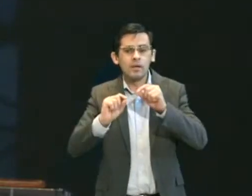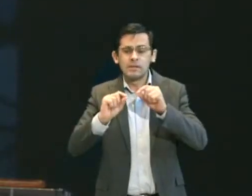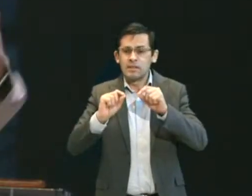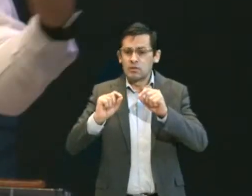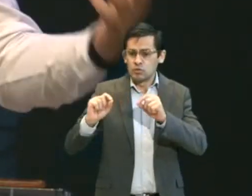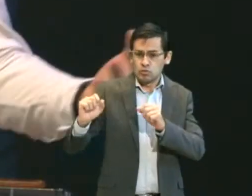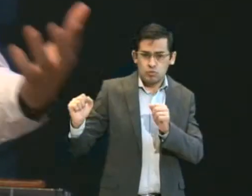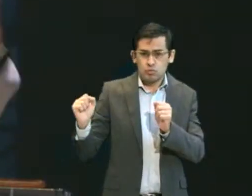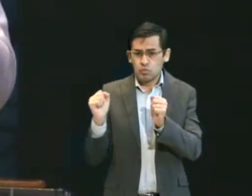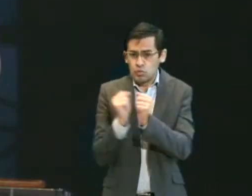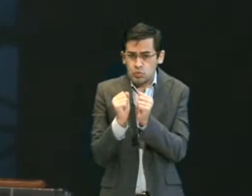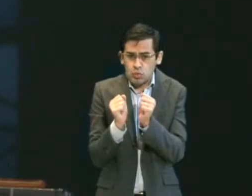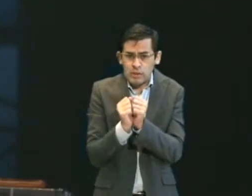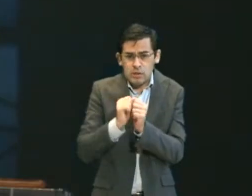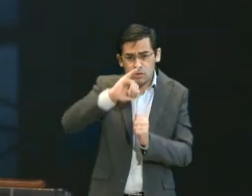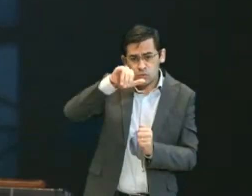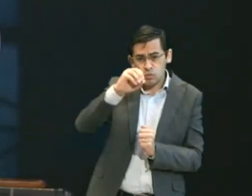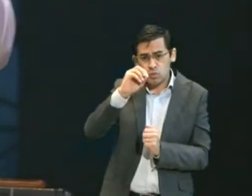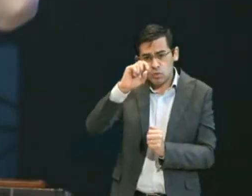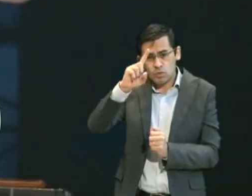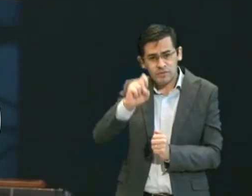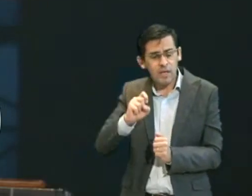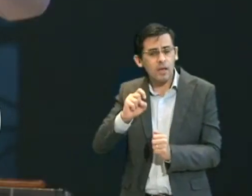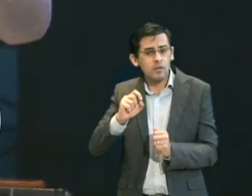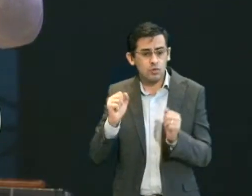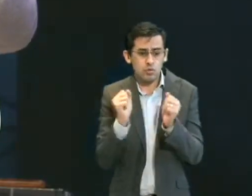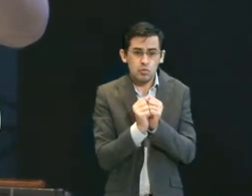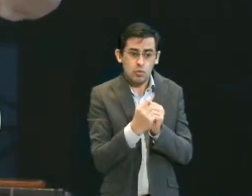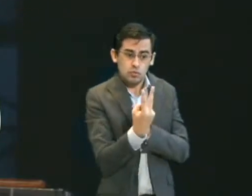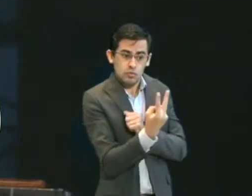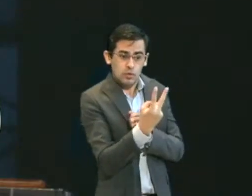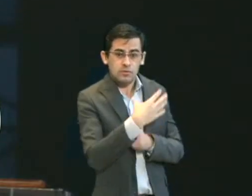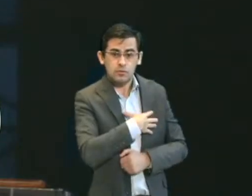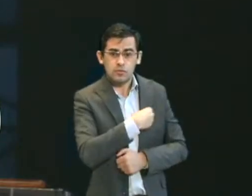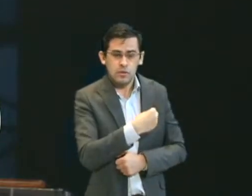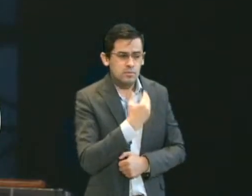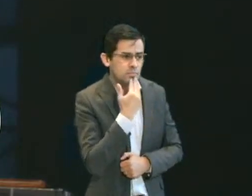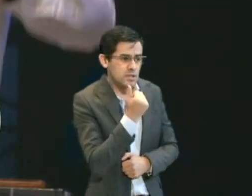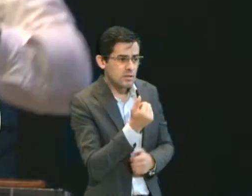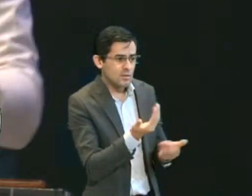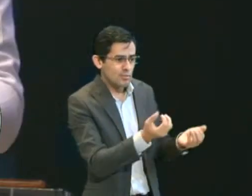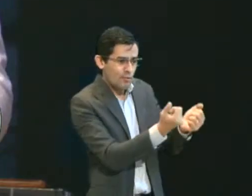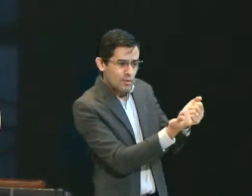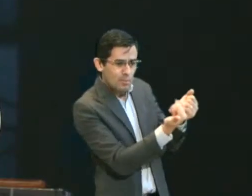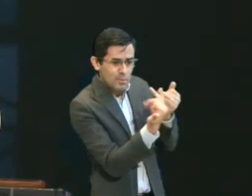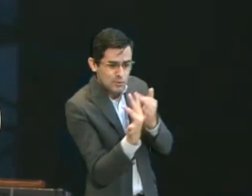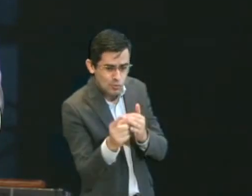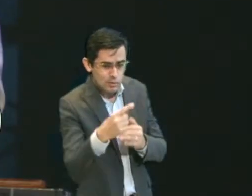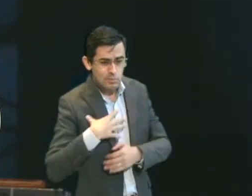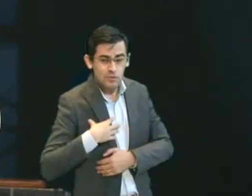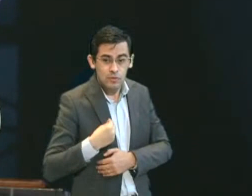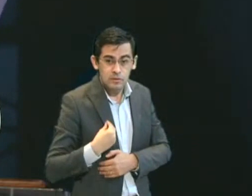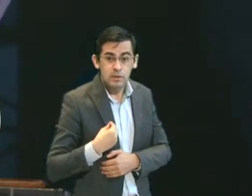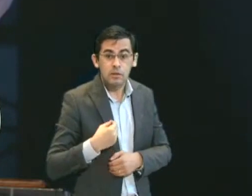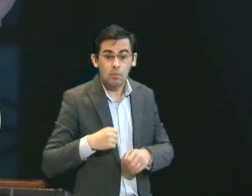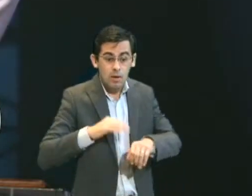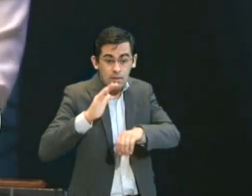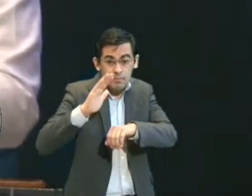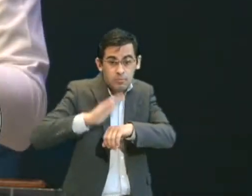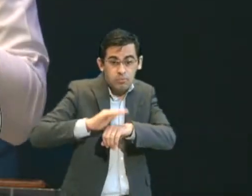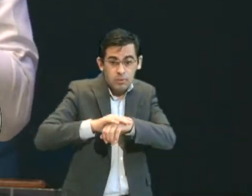com seus filhos, Efraim e Manassés, pedir a bênção para o pai, para o avô, ele vai e coloca a